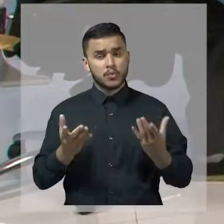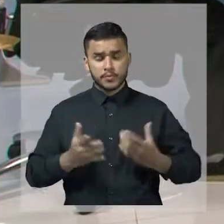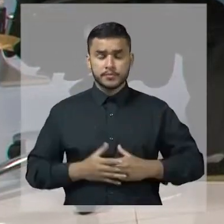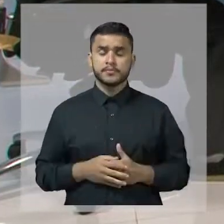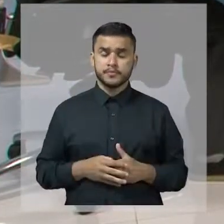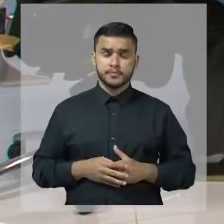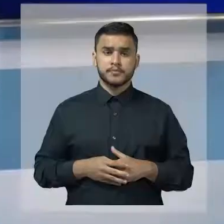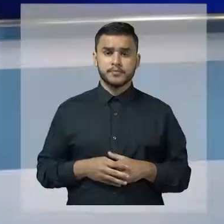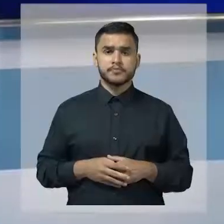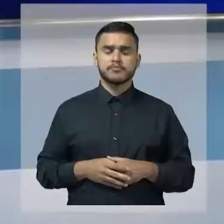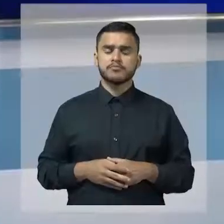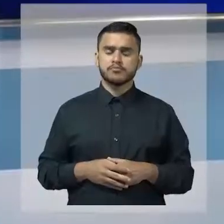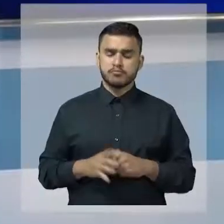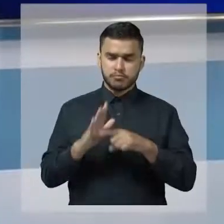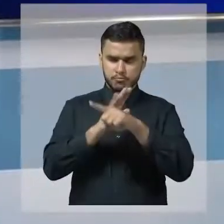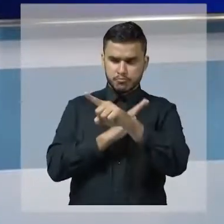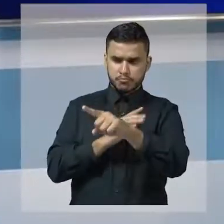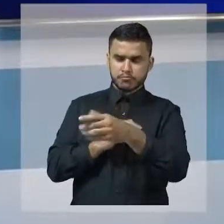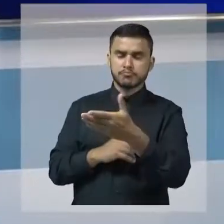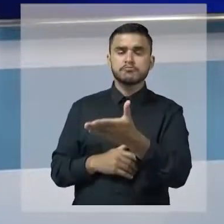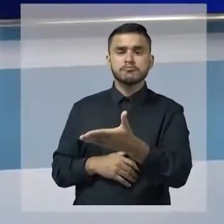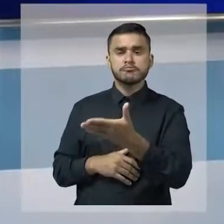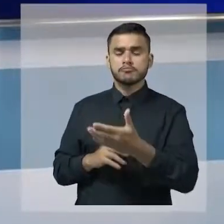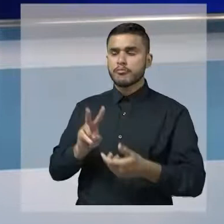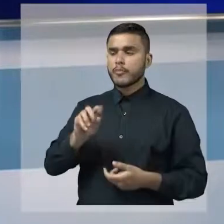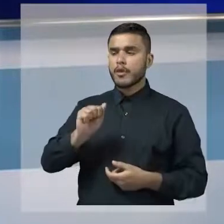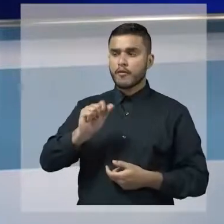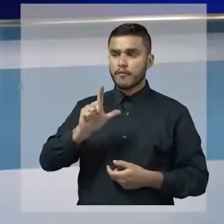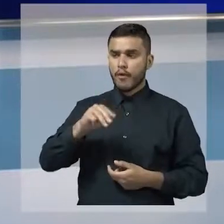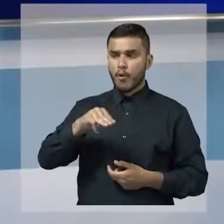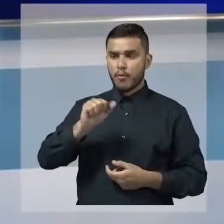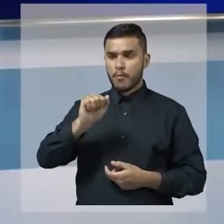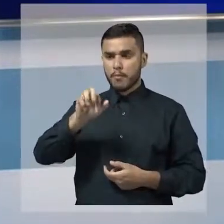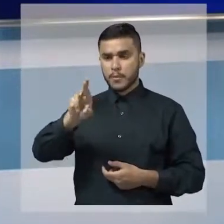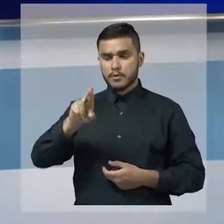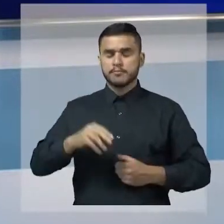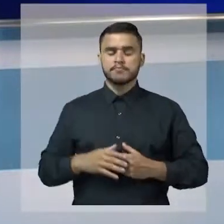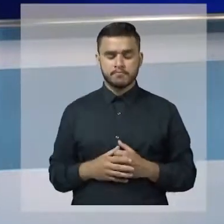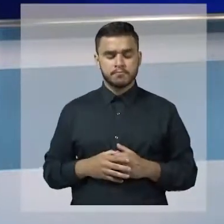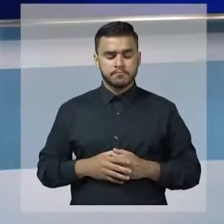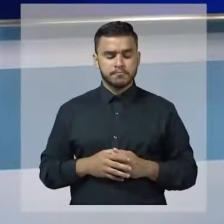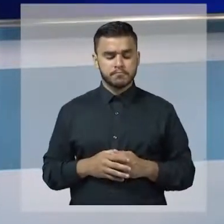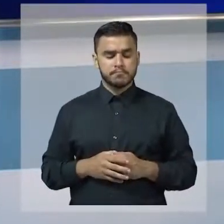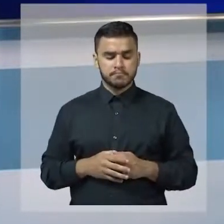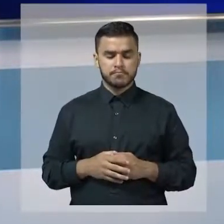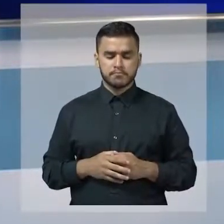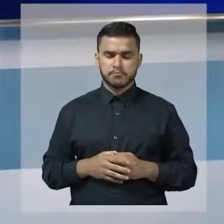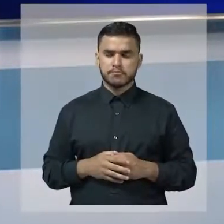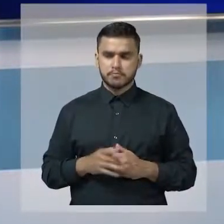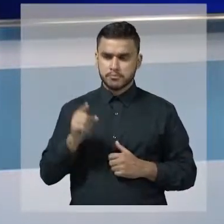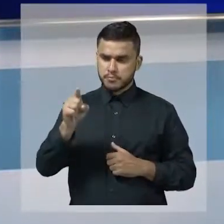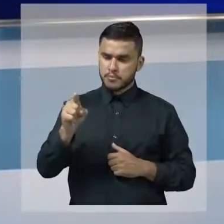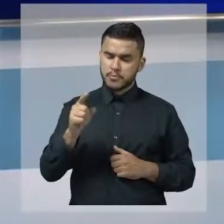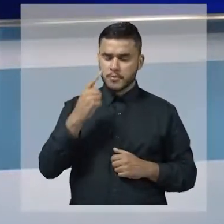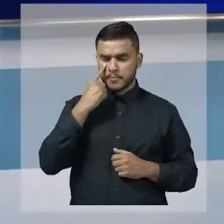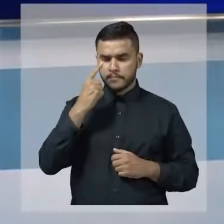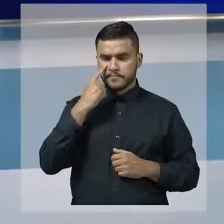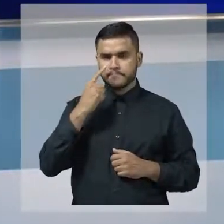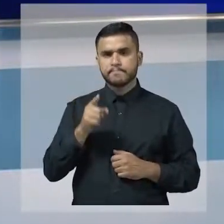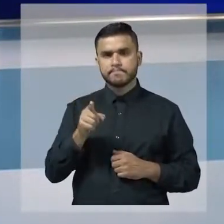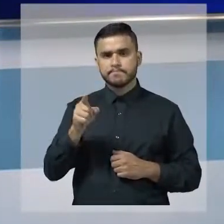Valmir, algumas críticas sobre essa decisão do Supremo vêm, por